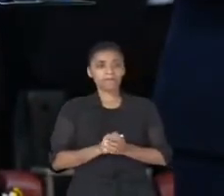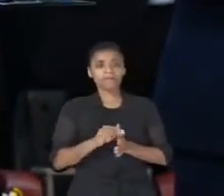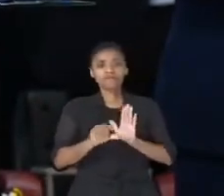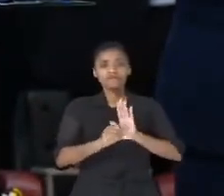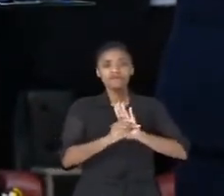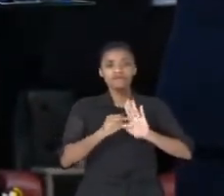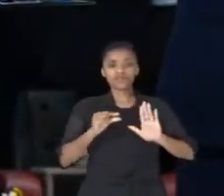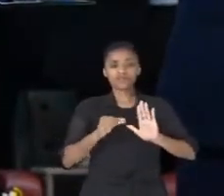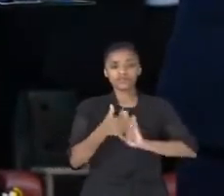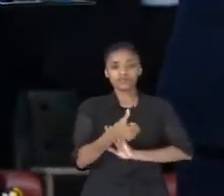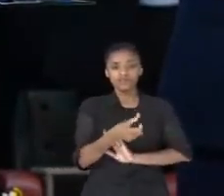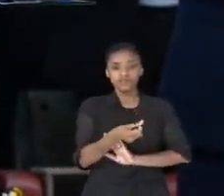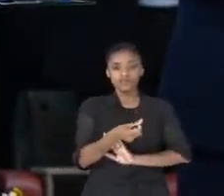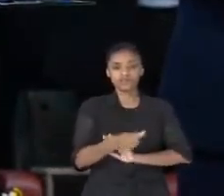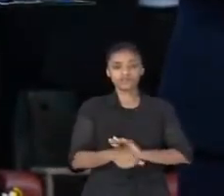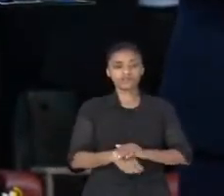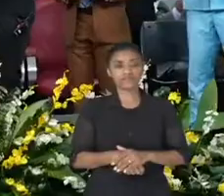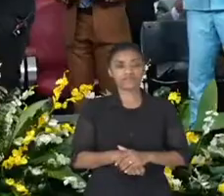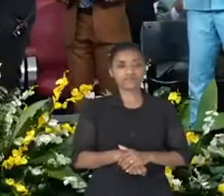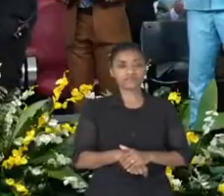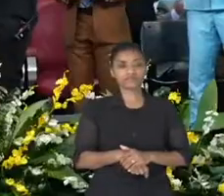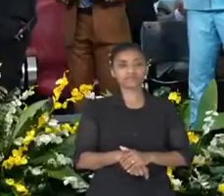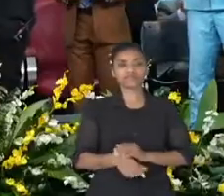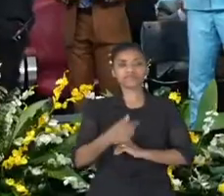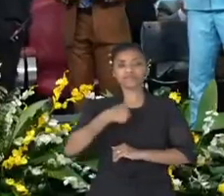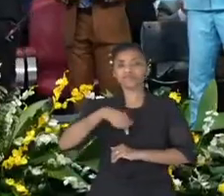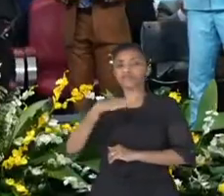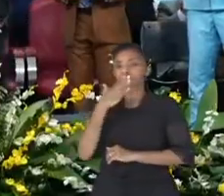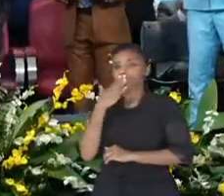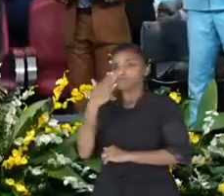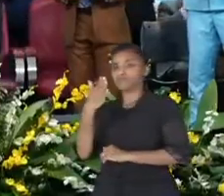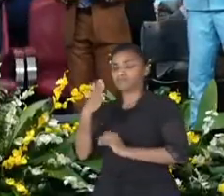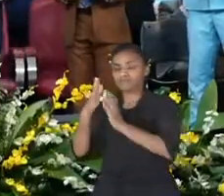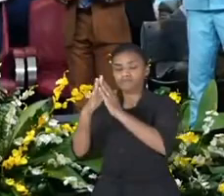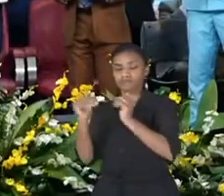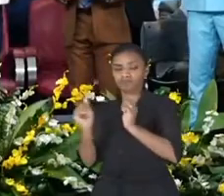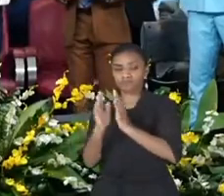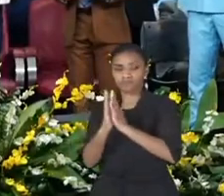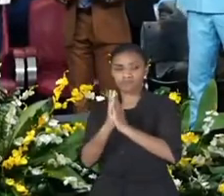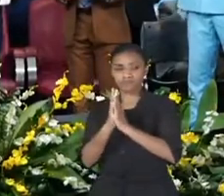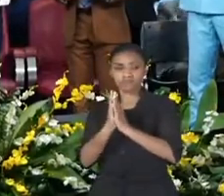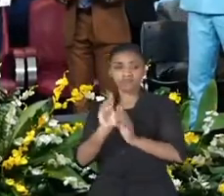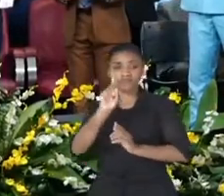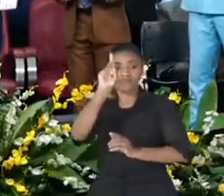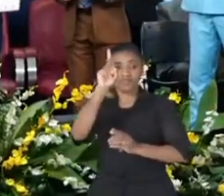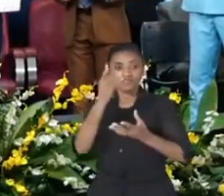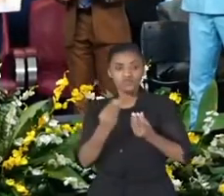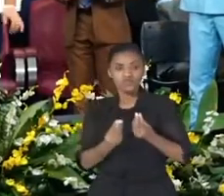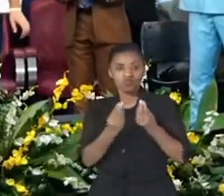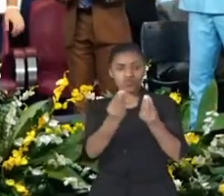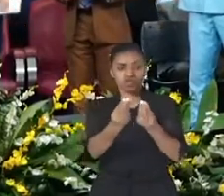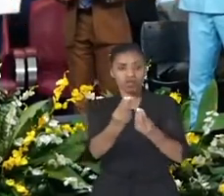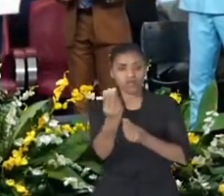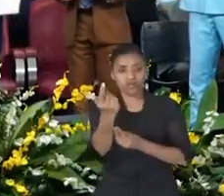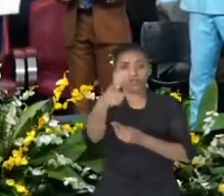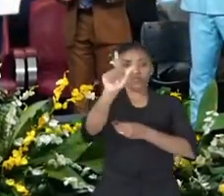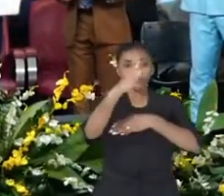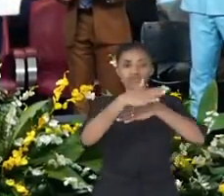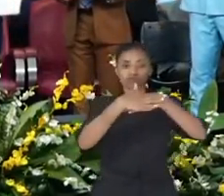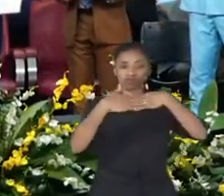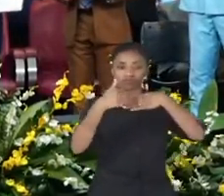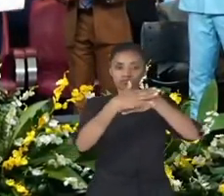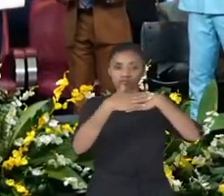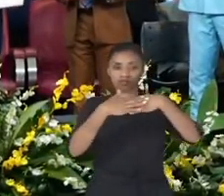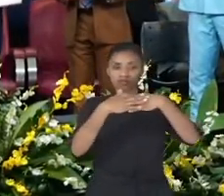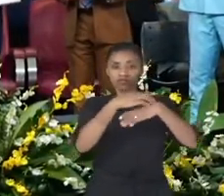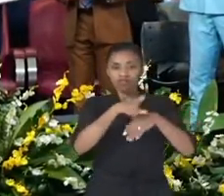Versículo de número 16. E eu rogarei ao Pai, e ele vos dará outro Consolador, para